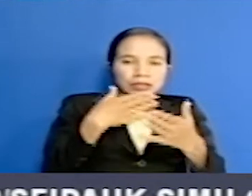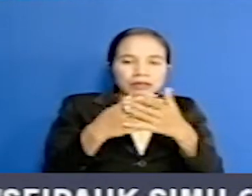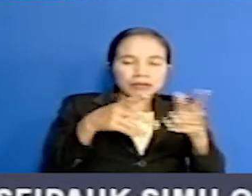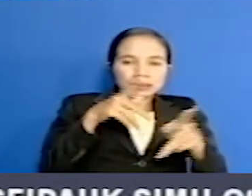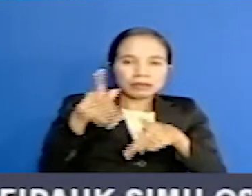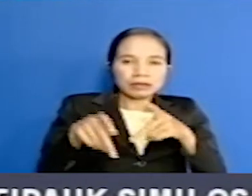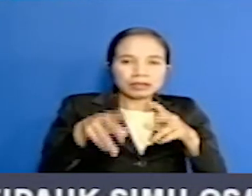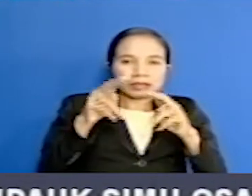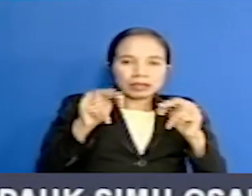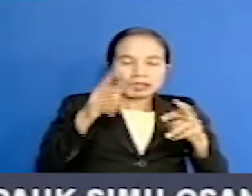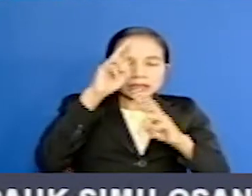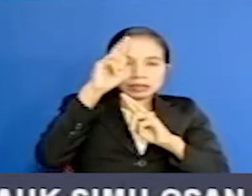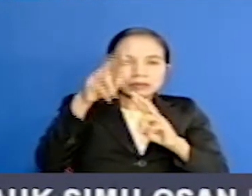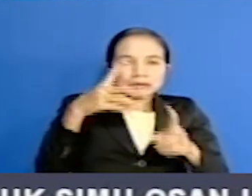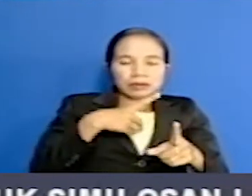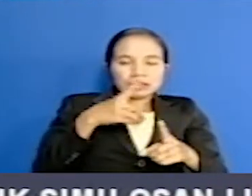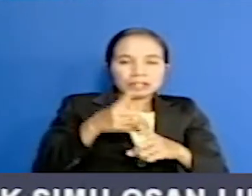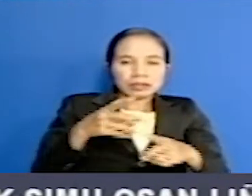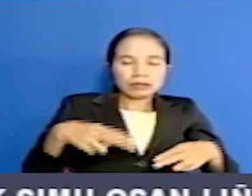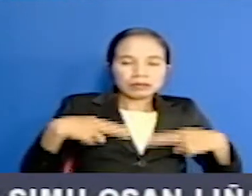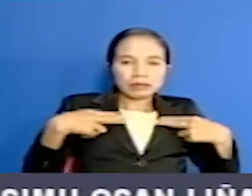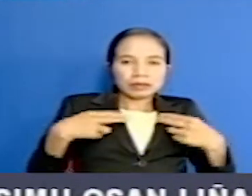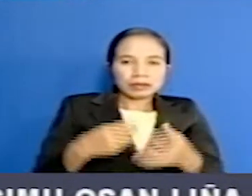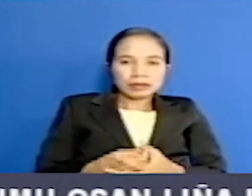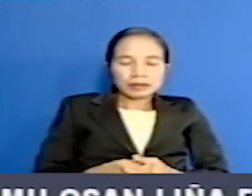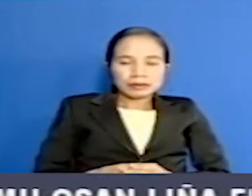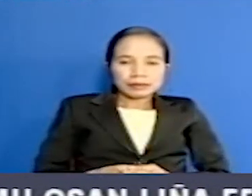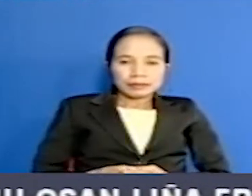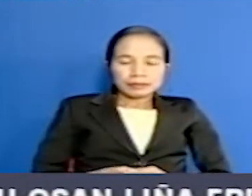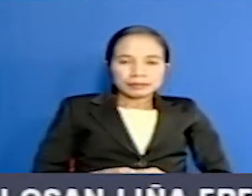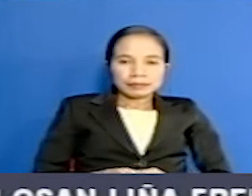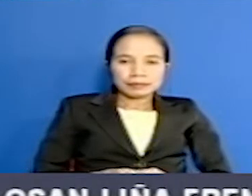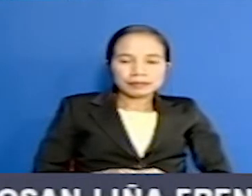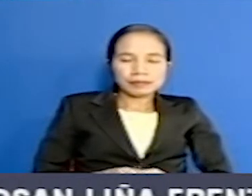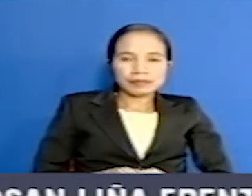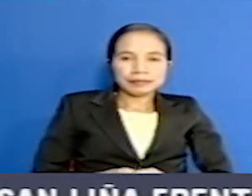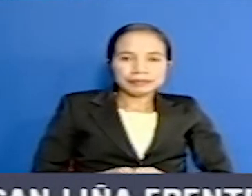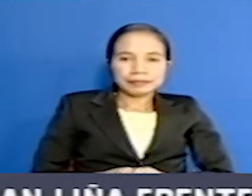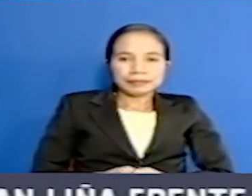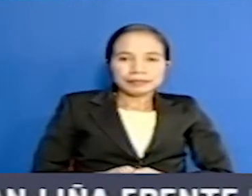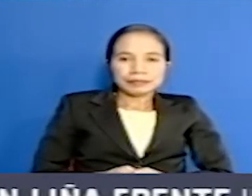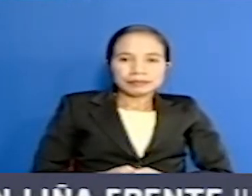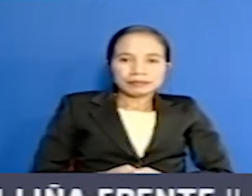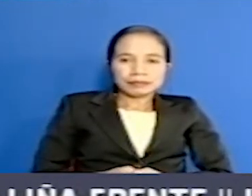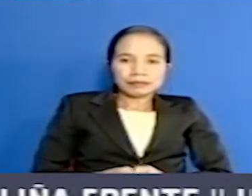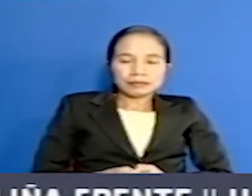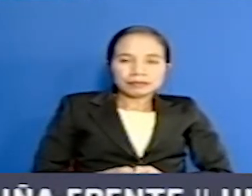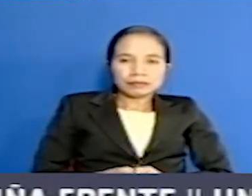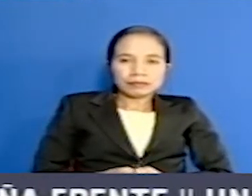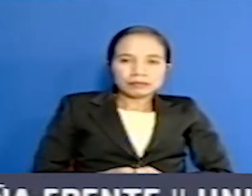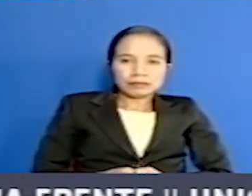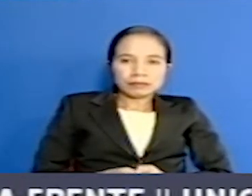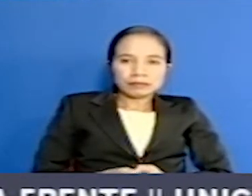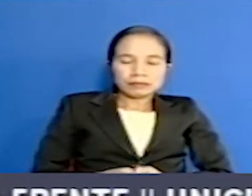sidaram tem ki respeto ba direitos humanos agora hu sidane ami atu hateten mos baze ba lema nasional nem ma khakere ke